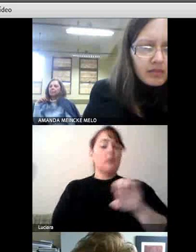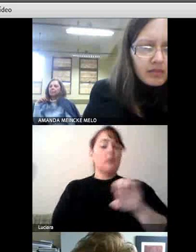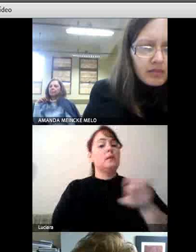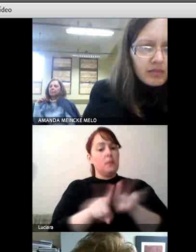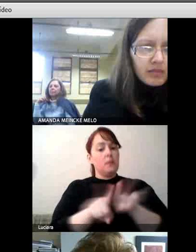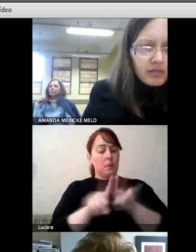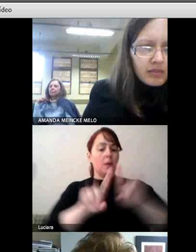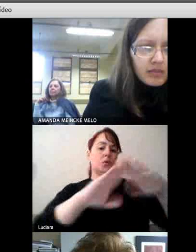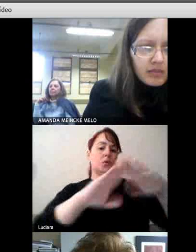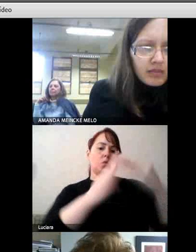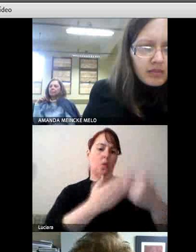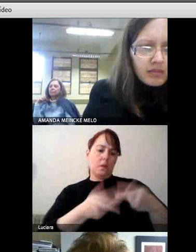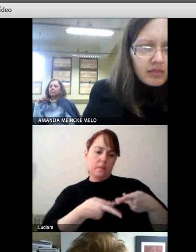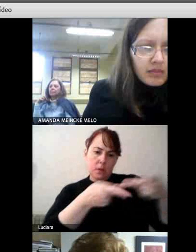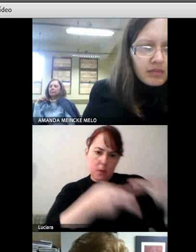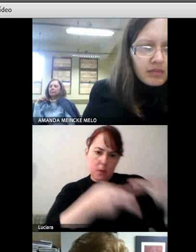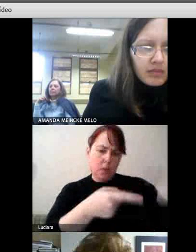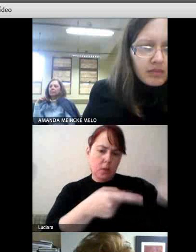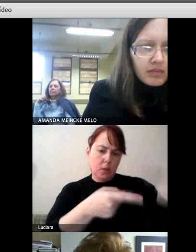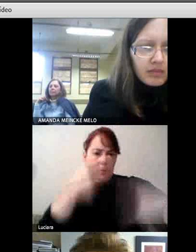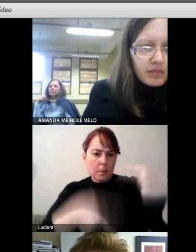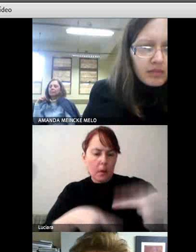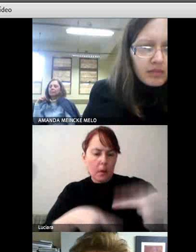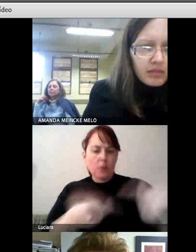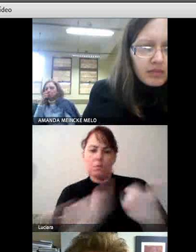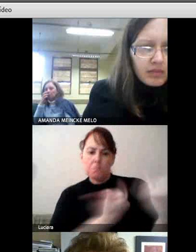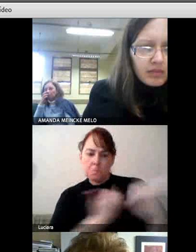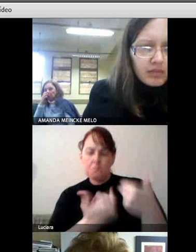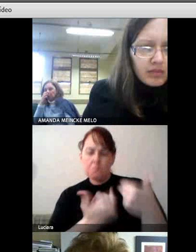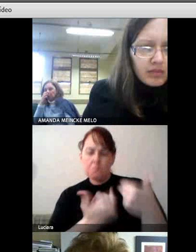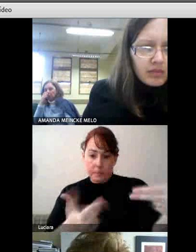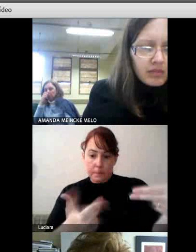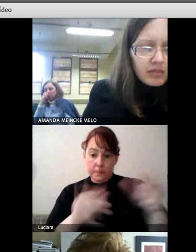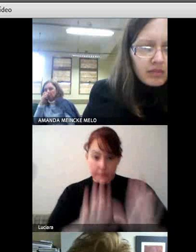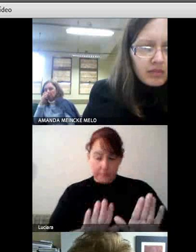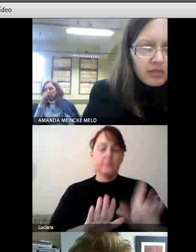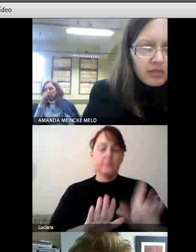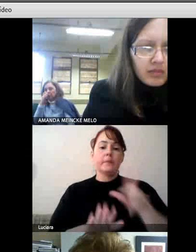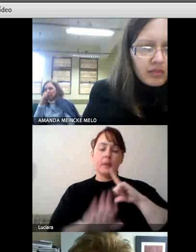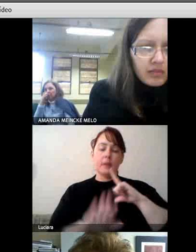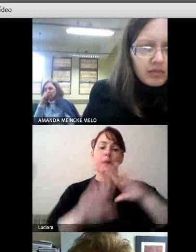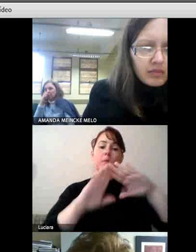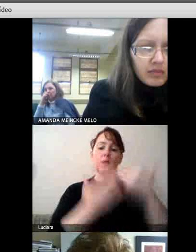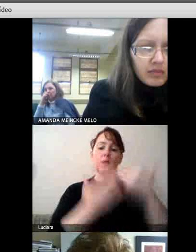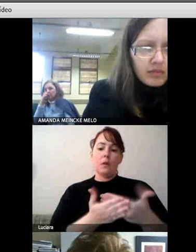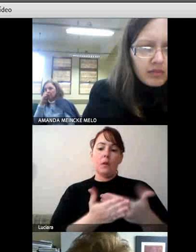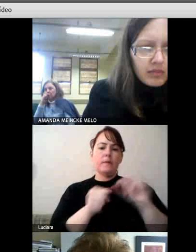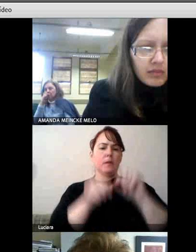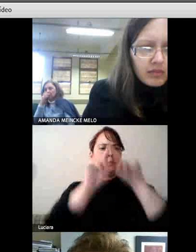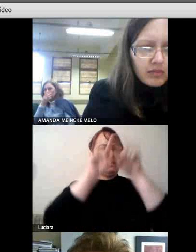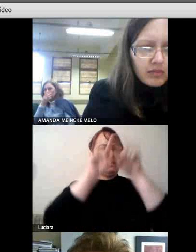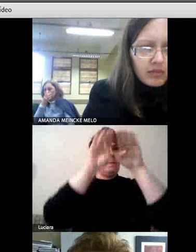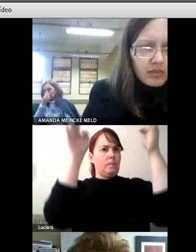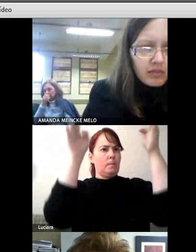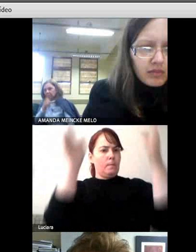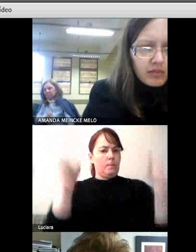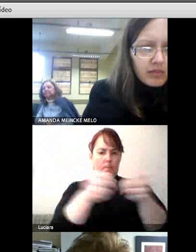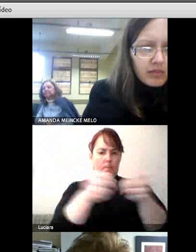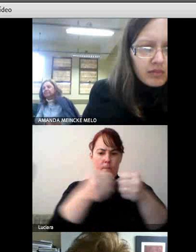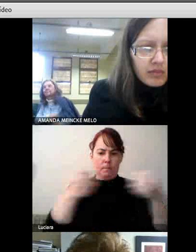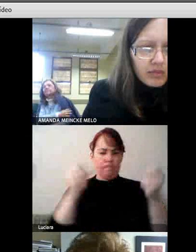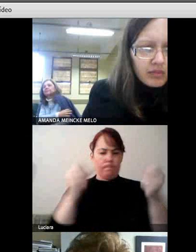apresentam resistência ao uso dessas tecnologias? Bom, eu vou te contar as nossas experiências. Nós chegamos na escola e